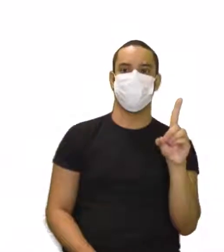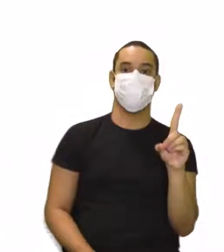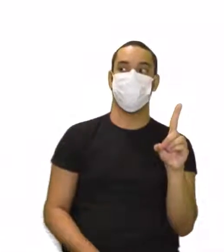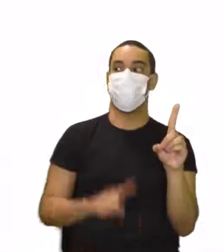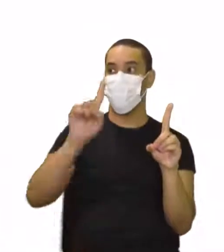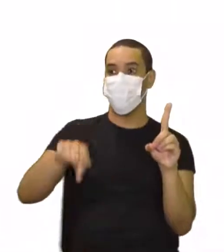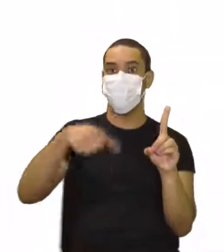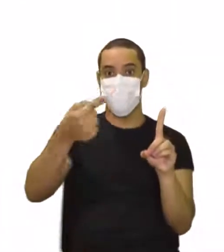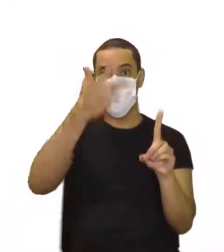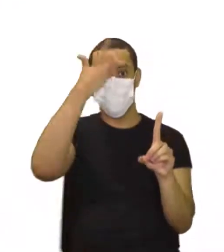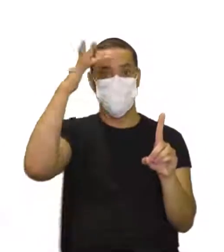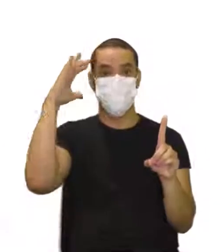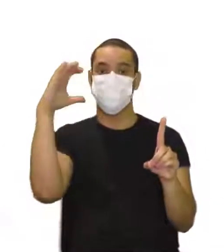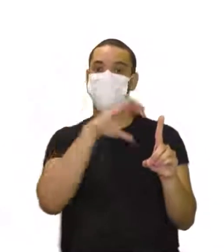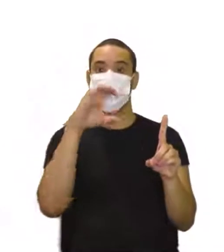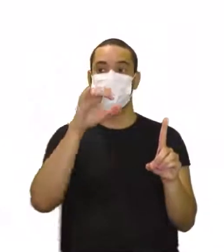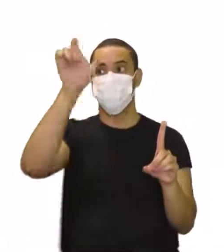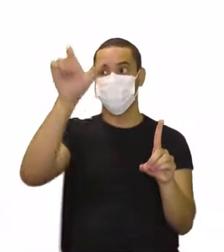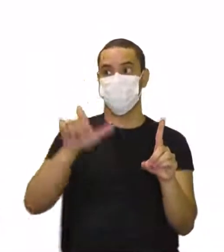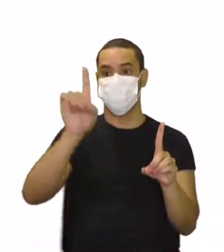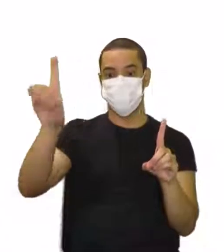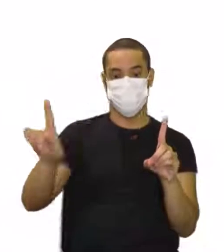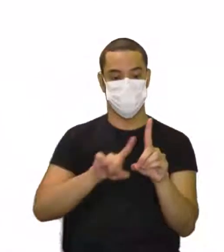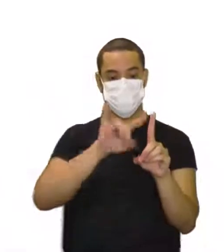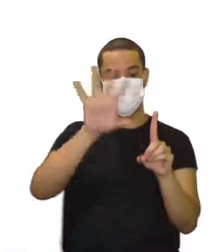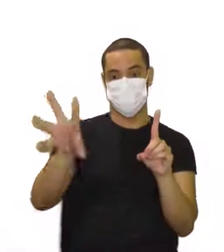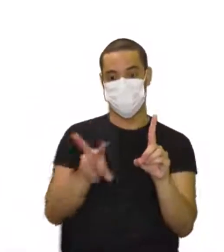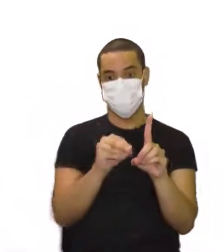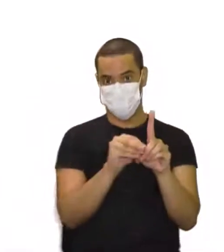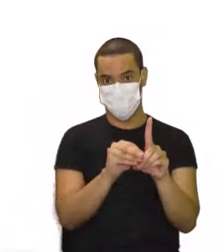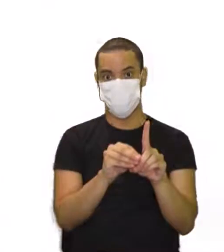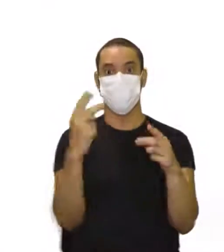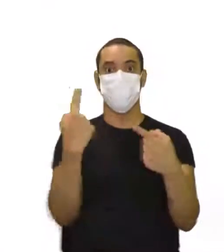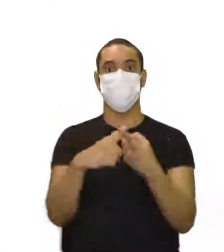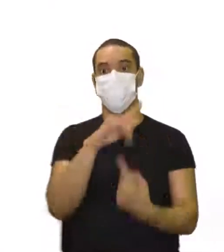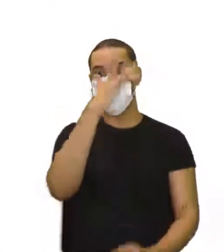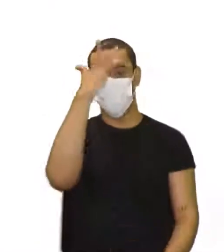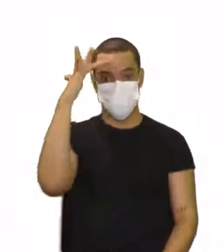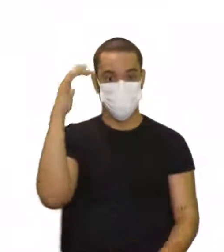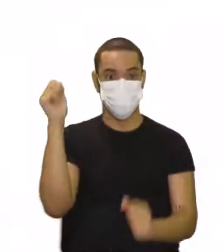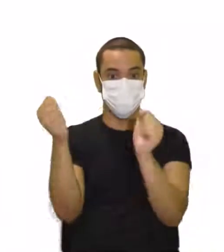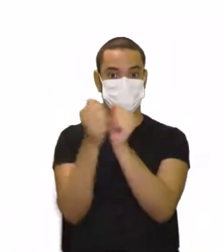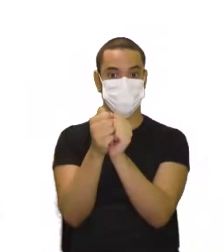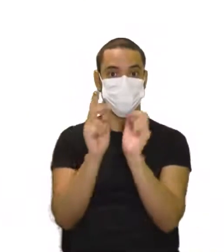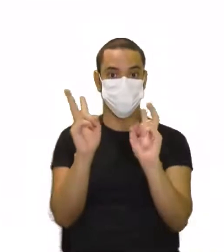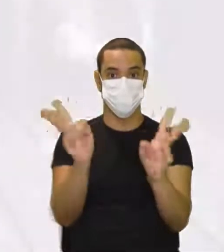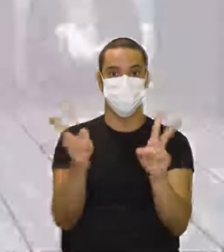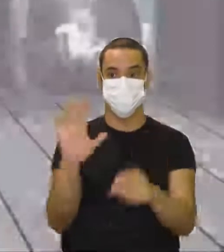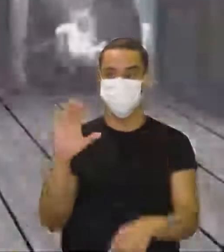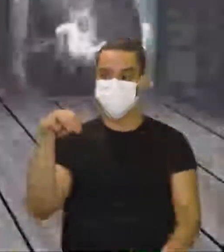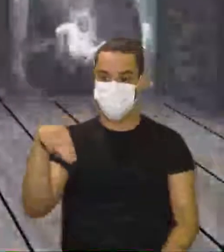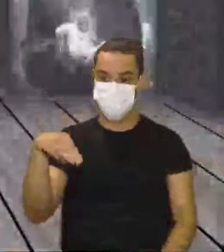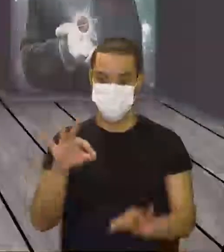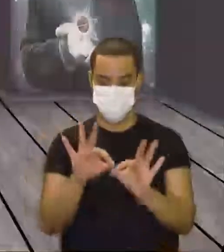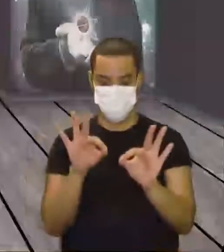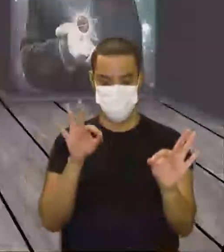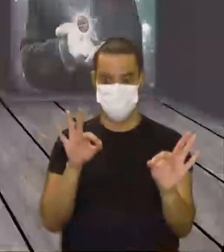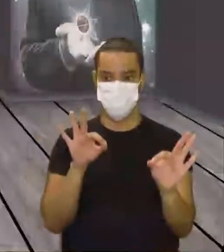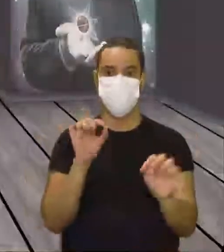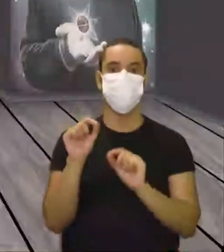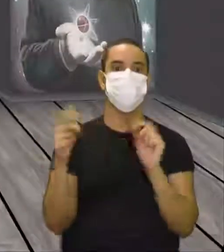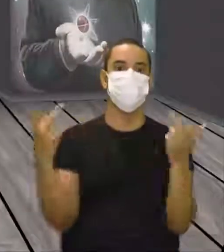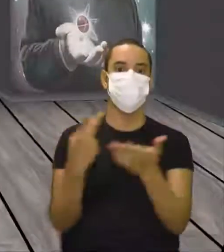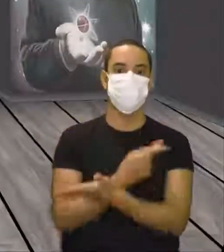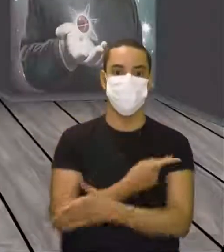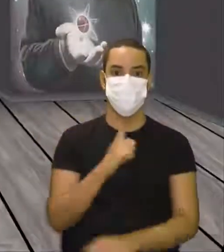velocidade da pessoa, se o veículo e a pessoa estivessem se deslocando no mesmo sentido. Então, pessoal, olha só, o que acontece? O ônibus está